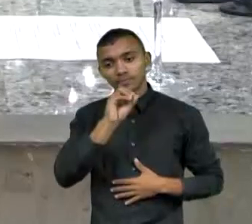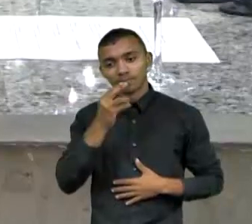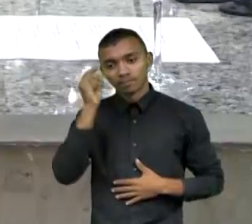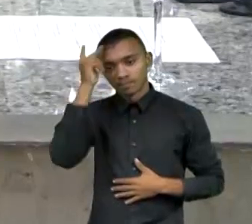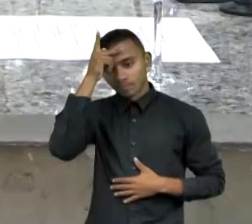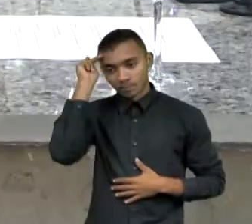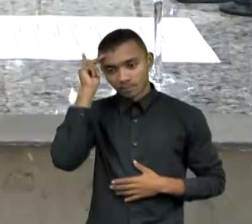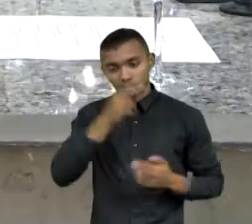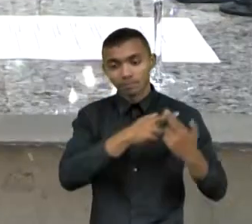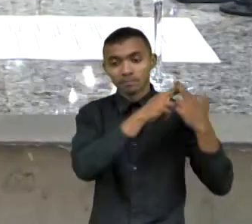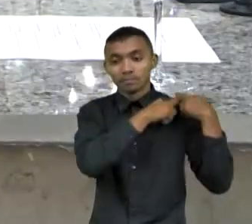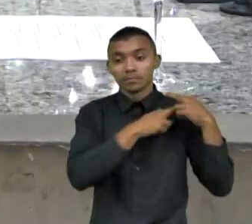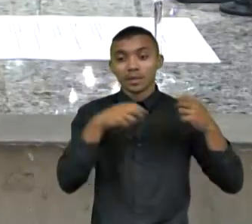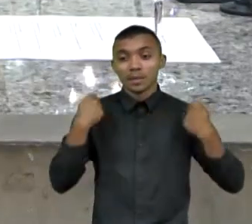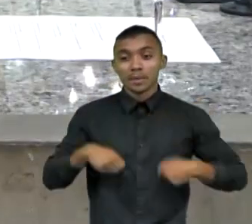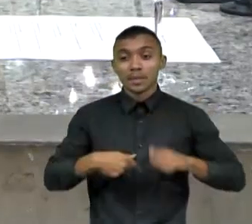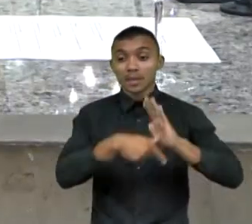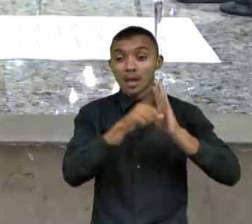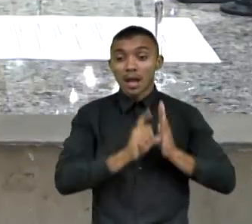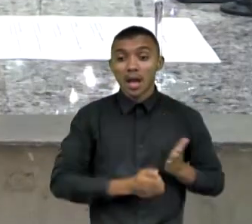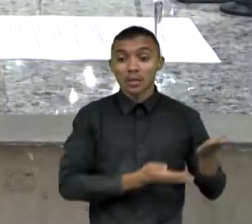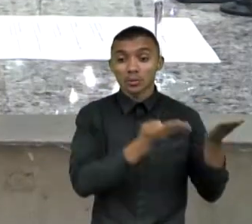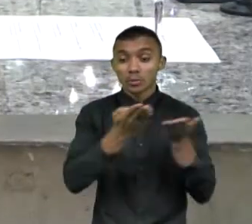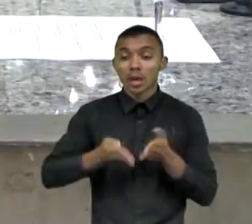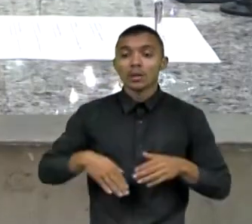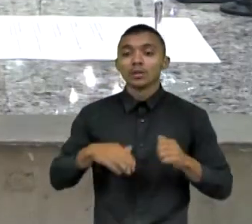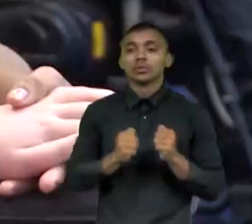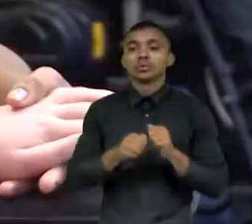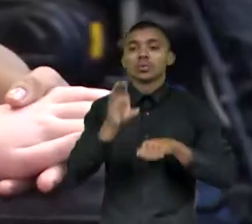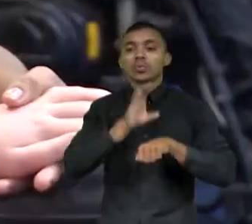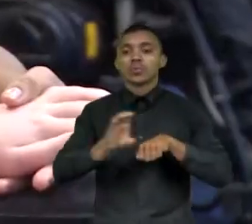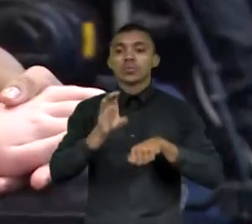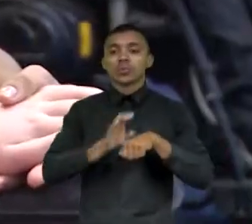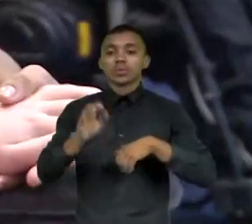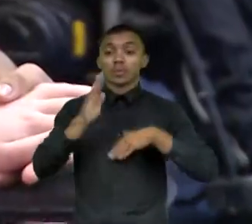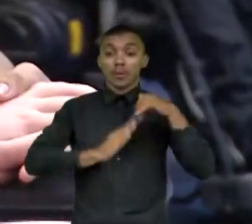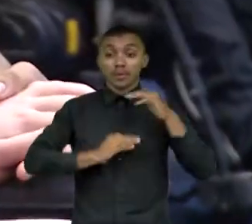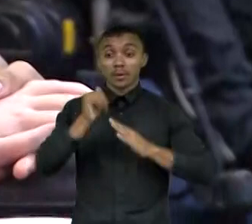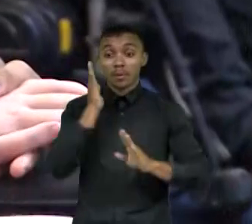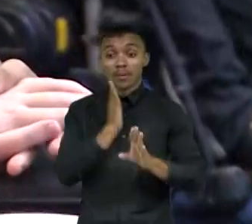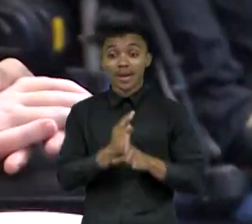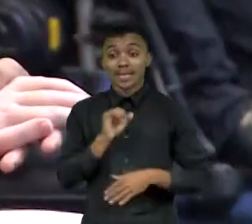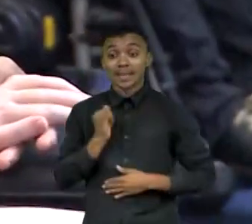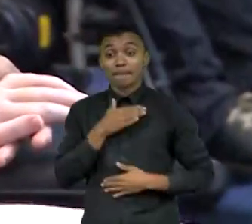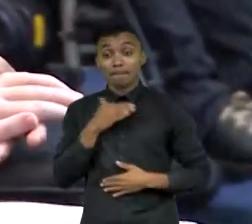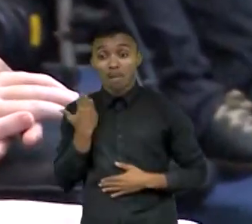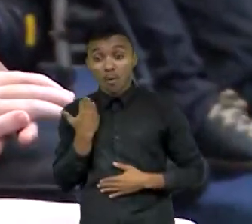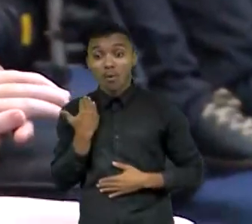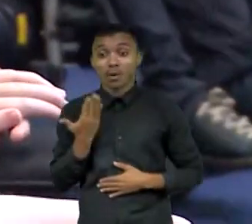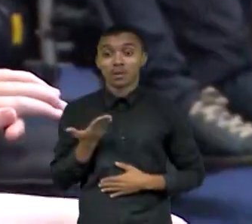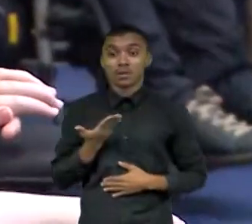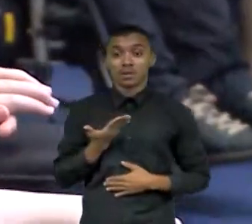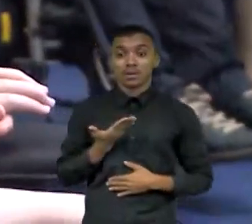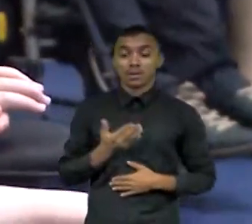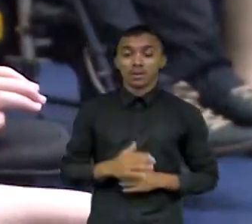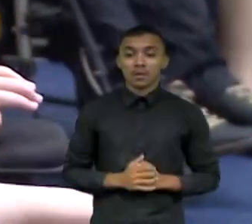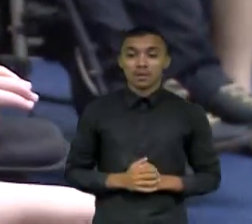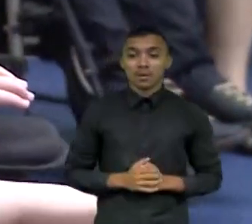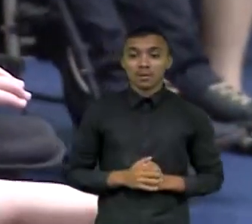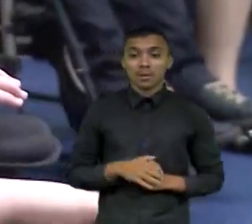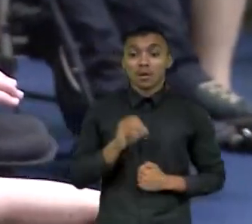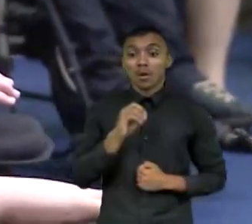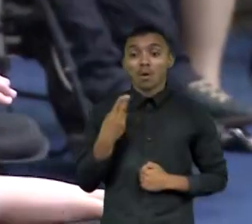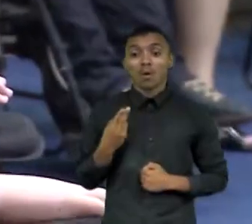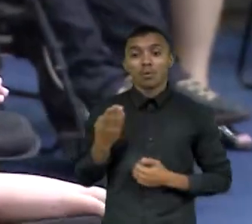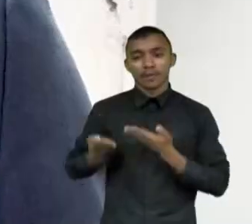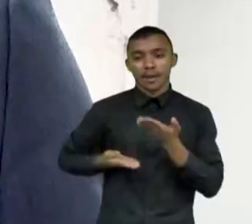parentes que devem ser atendidos com cursos profissionalizantes após eventual morte de quem vivia sob guarda ou